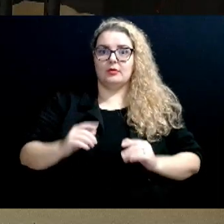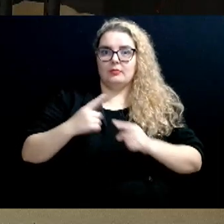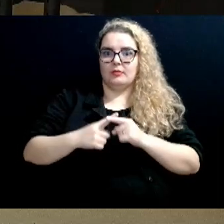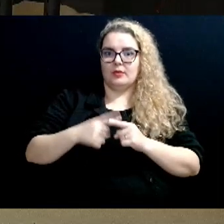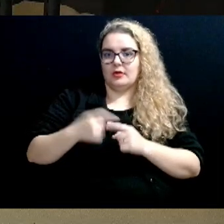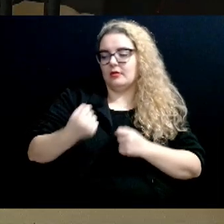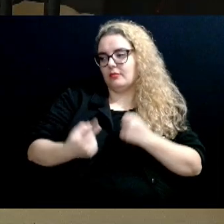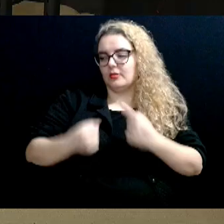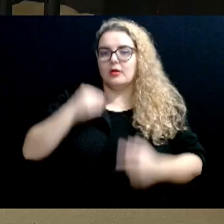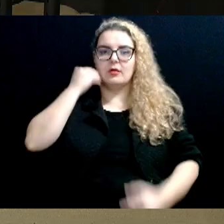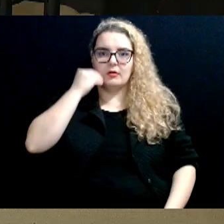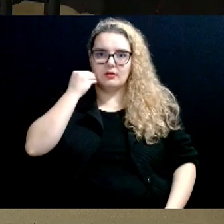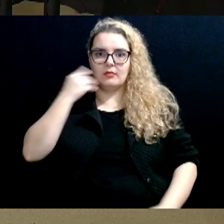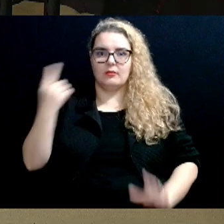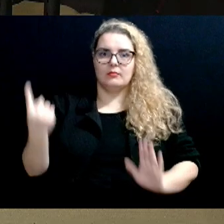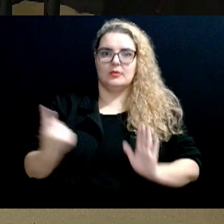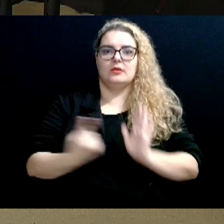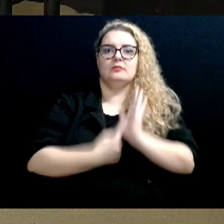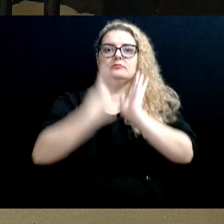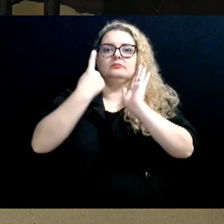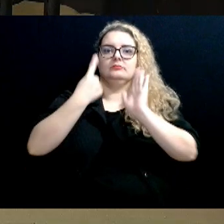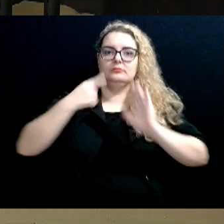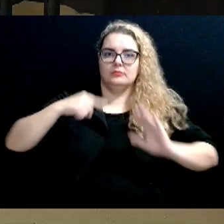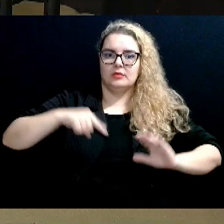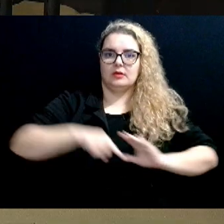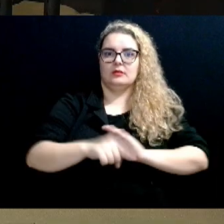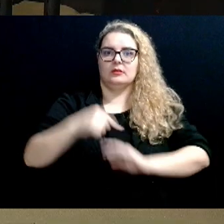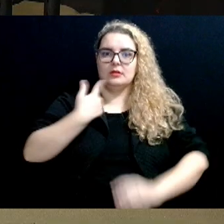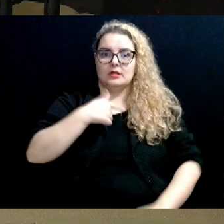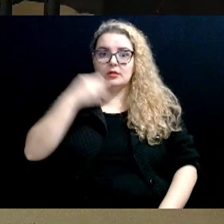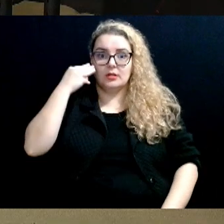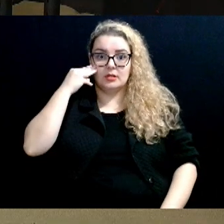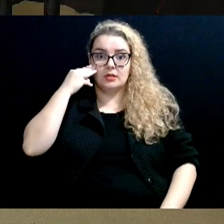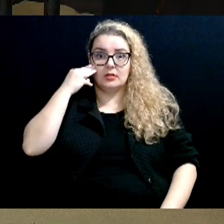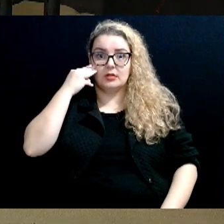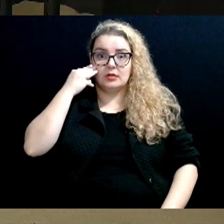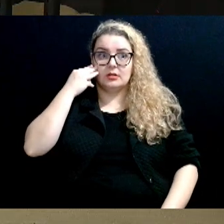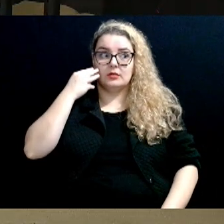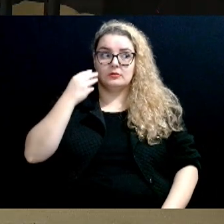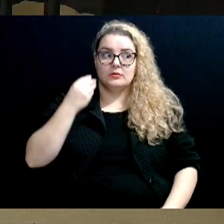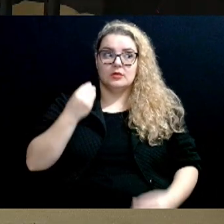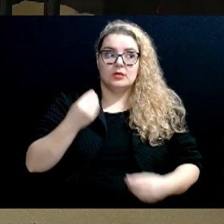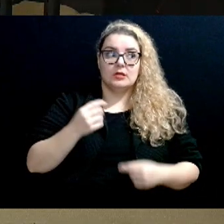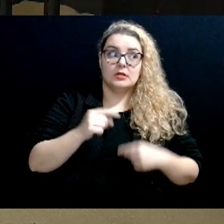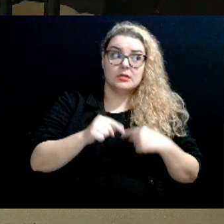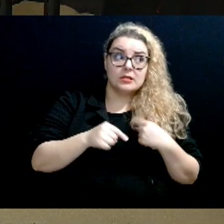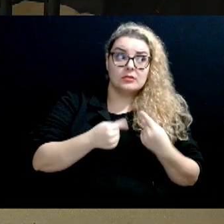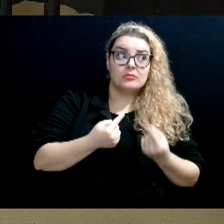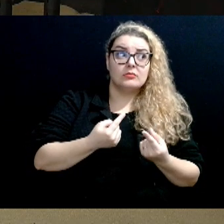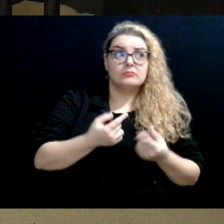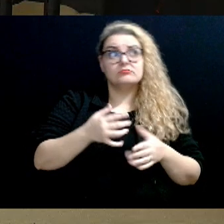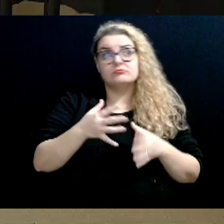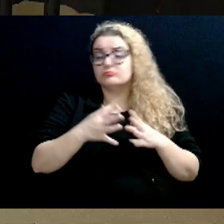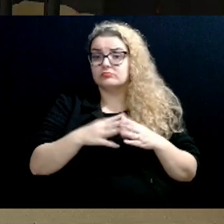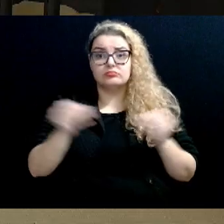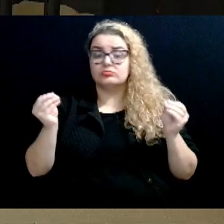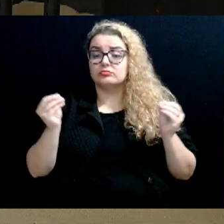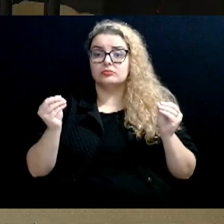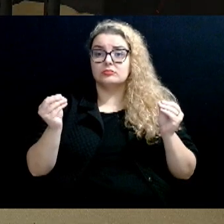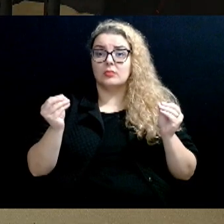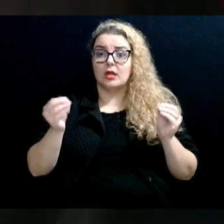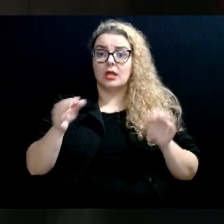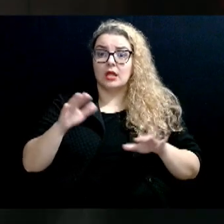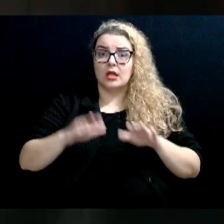tão marcadas, né, na nossa memória, enquanto outras desaparecem? E às vezes a gente faz